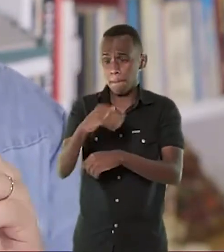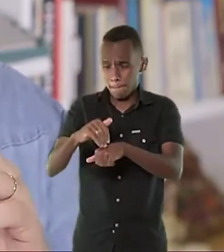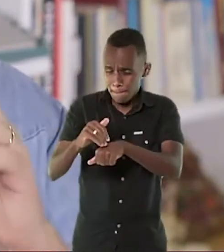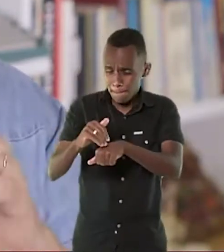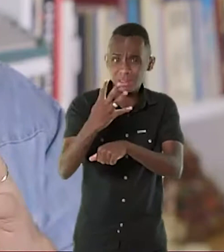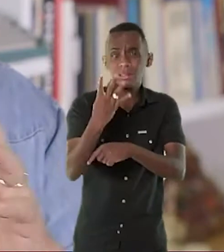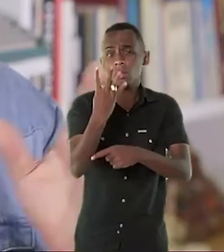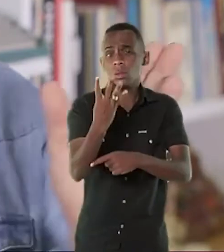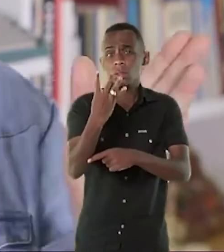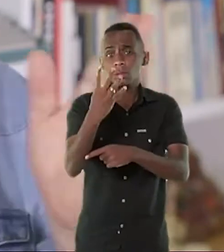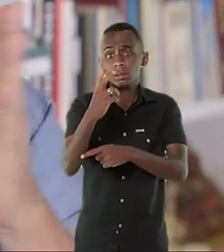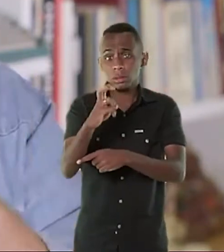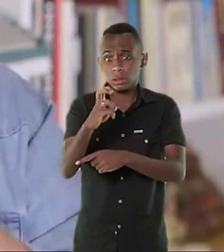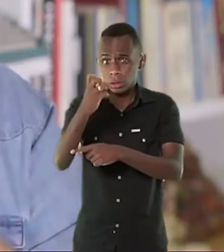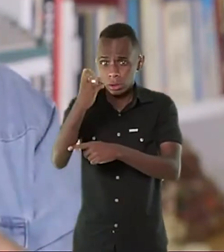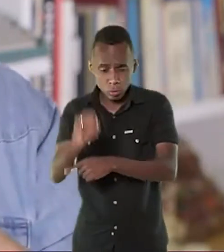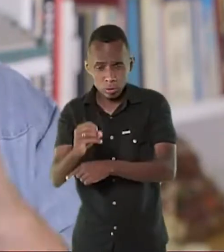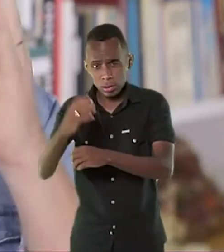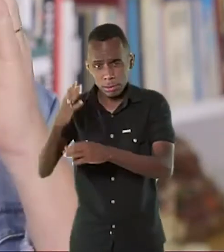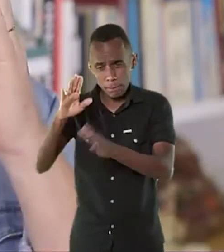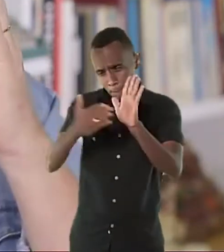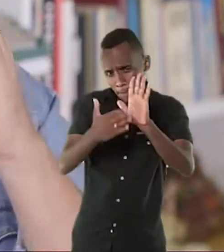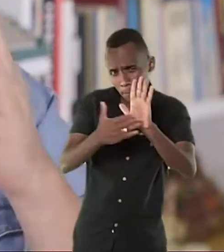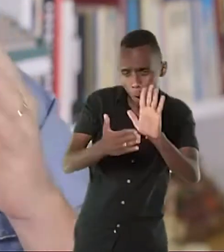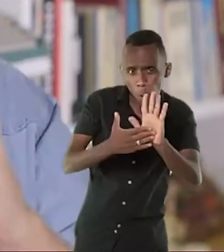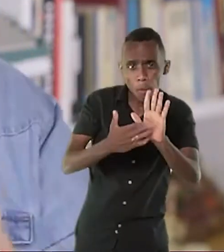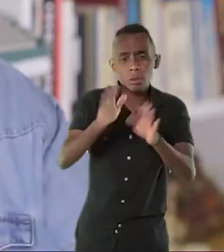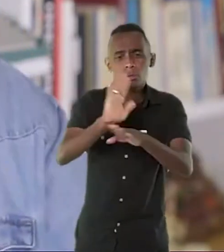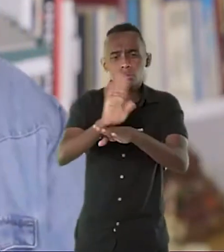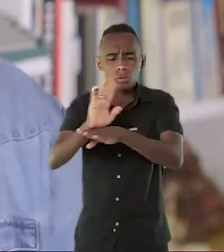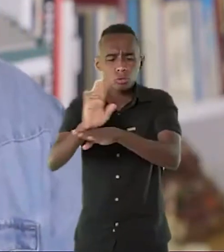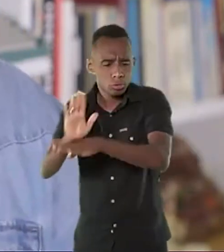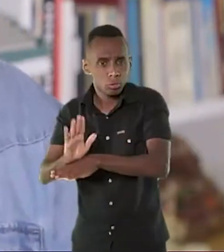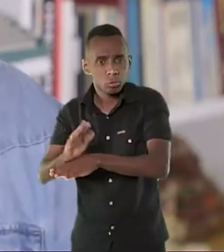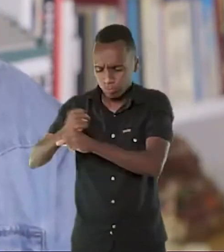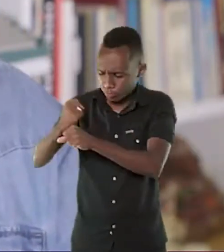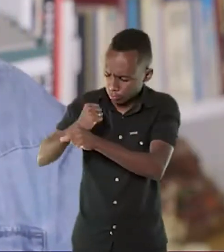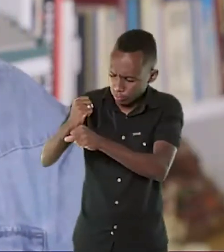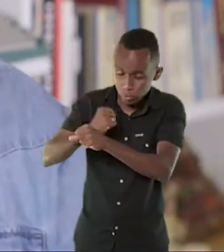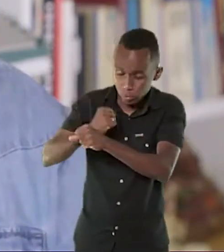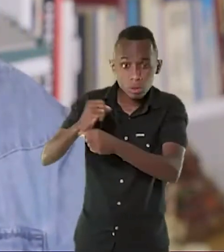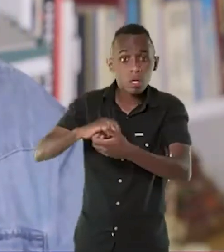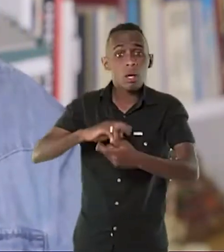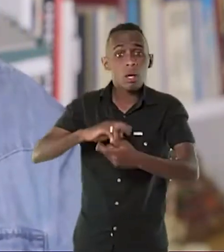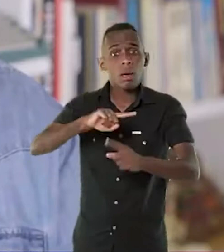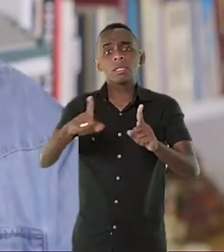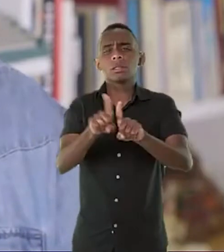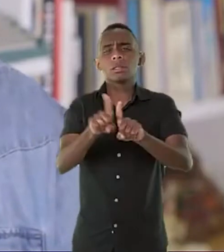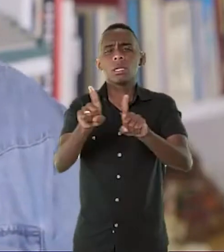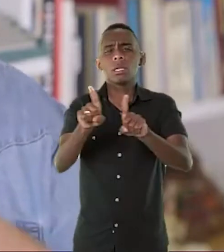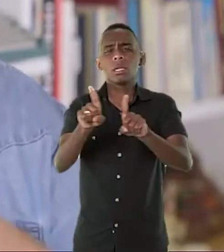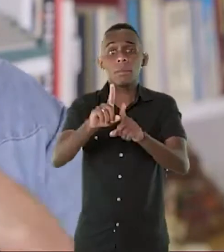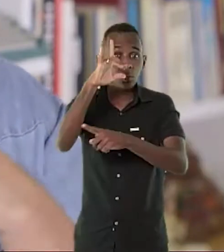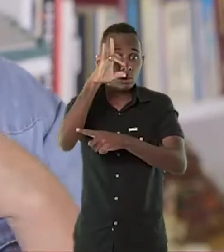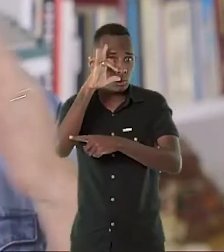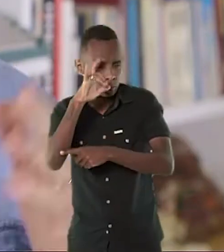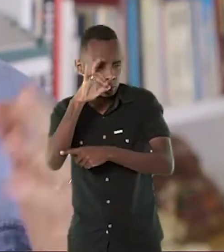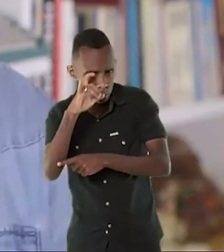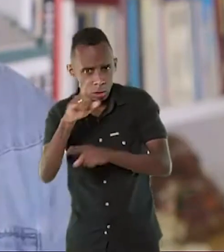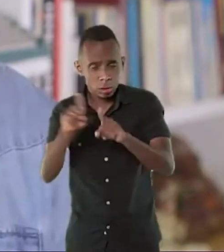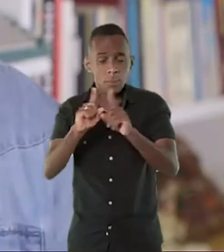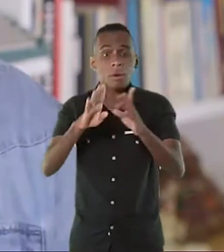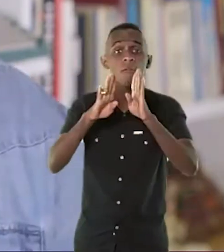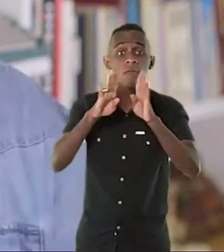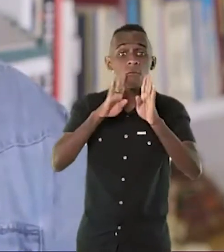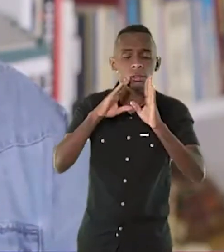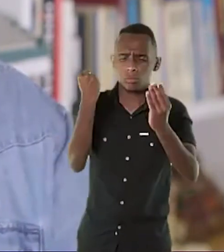blusa preta, usando também um colar de contas preto. Também, quem tiver no Instagram e no Facebook, é